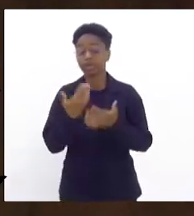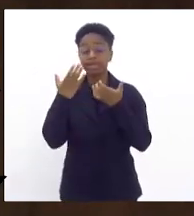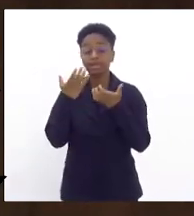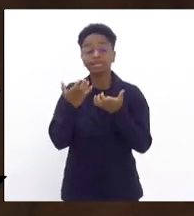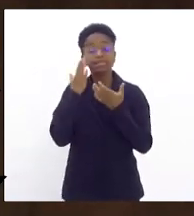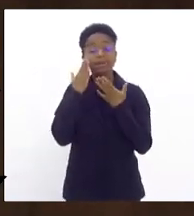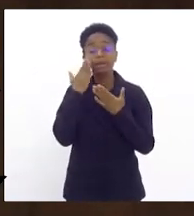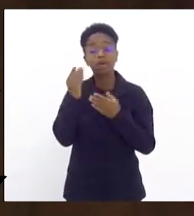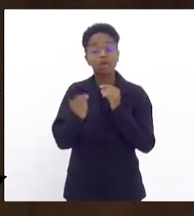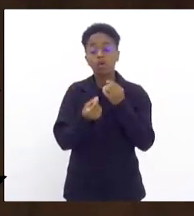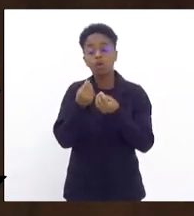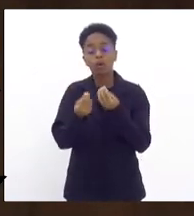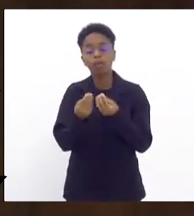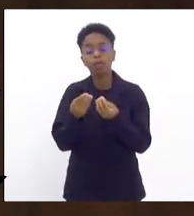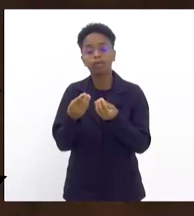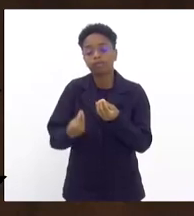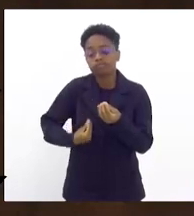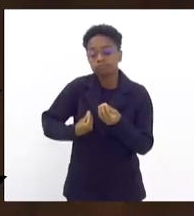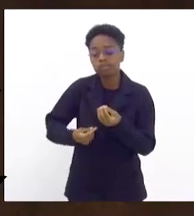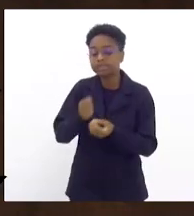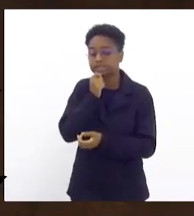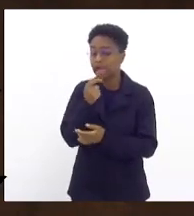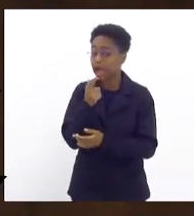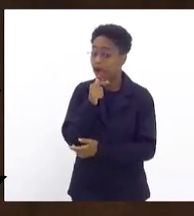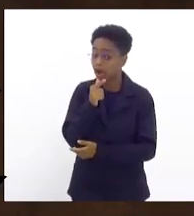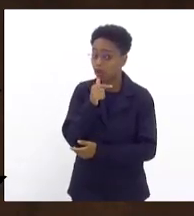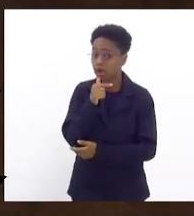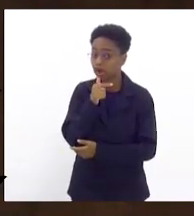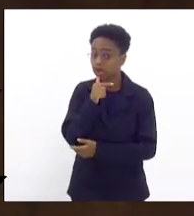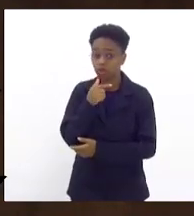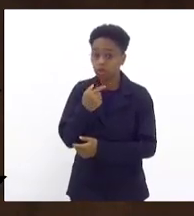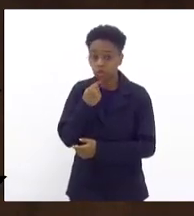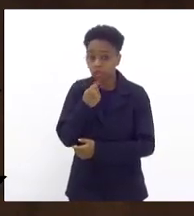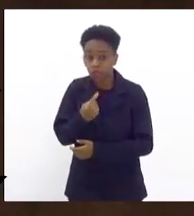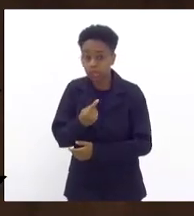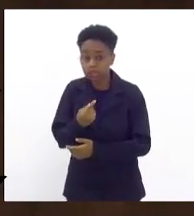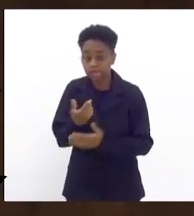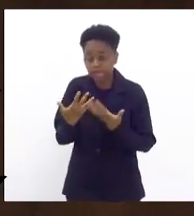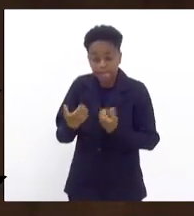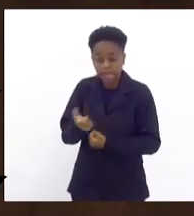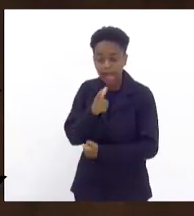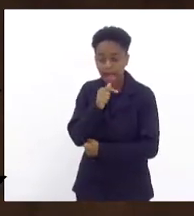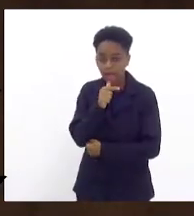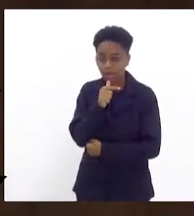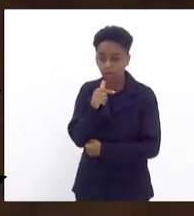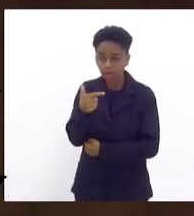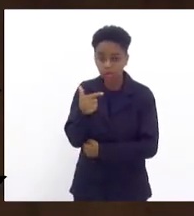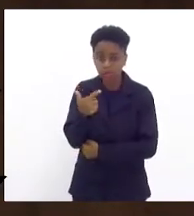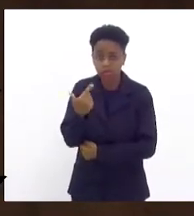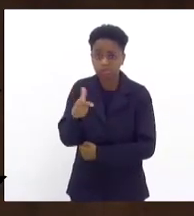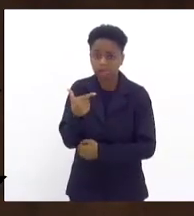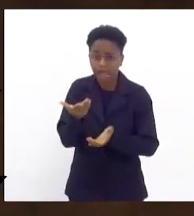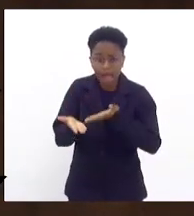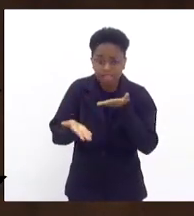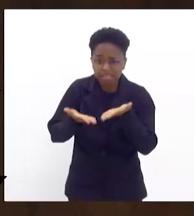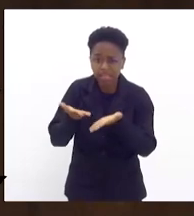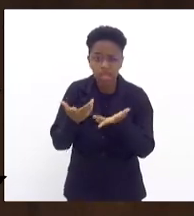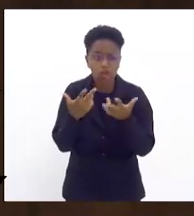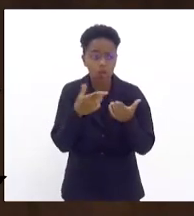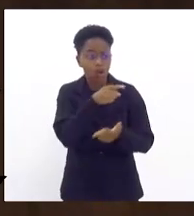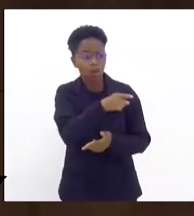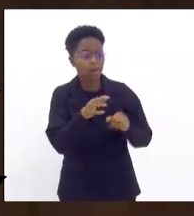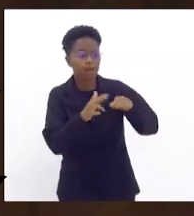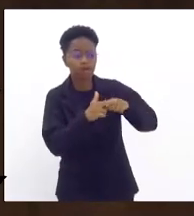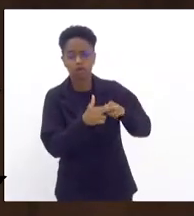que vai ficar a nossa situação, que a gente está sem água, a água não chega, a gente não tem esse atendimento que tem lá em